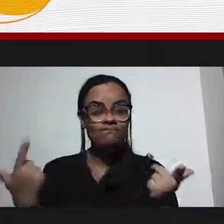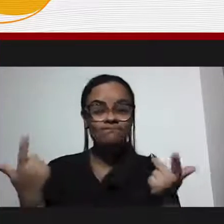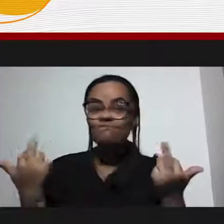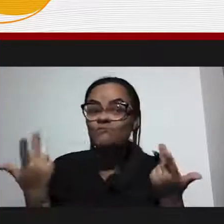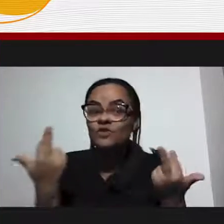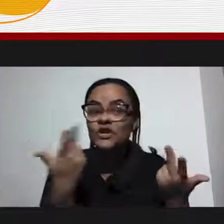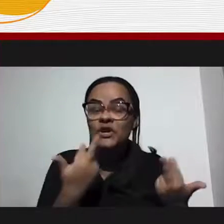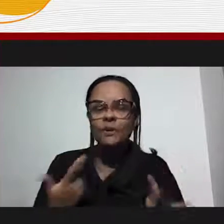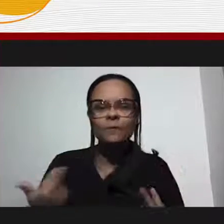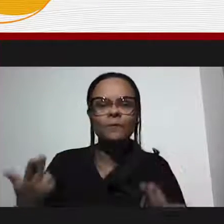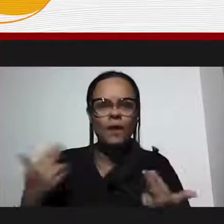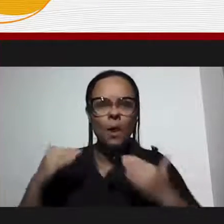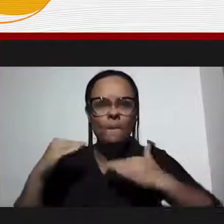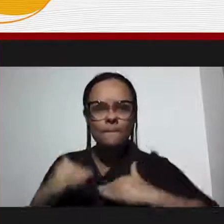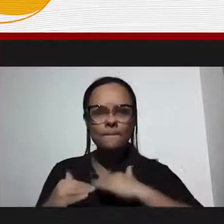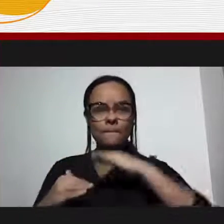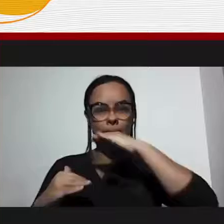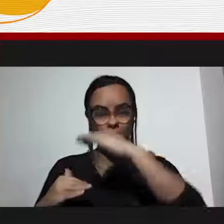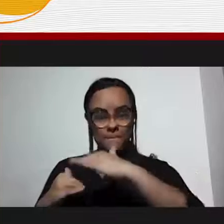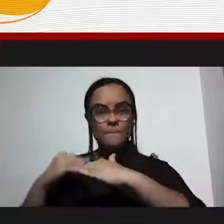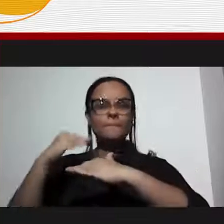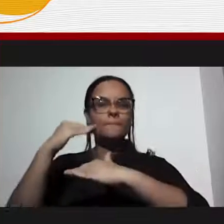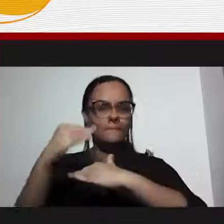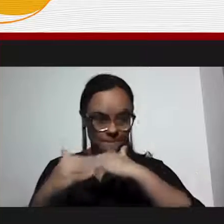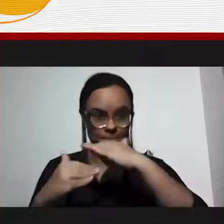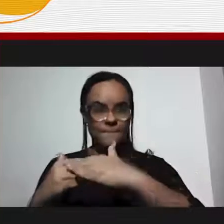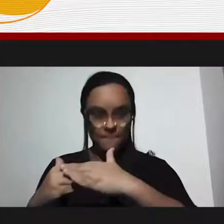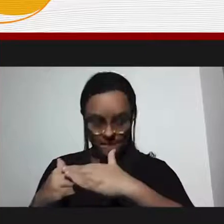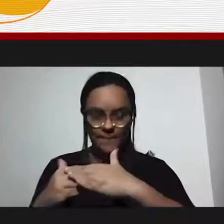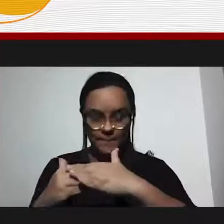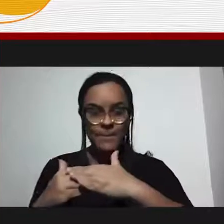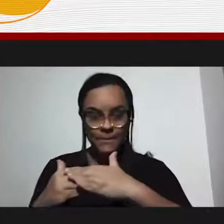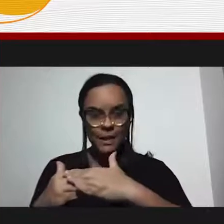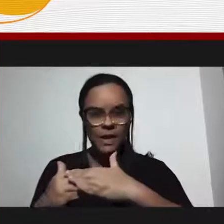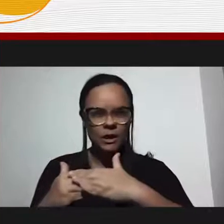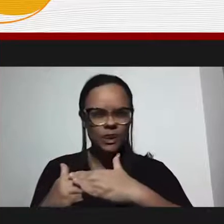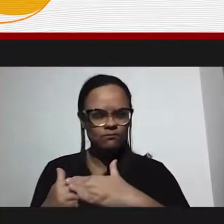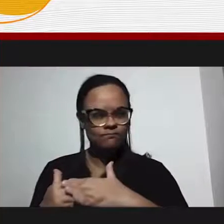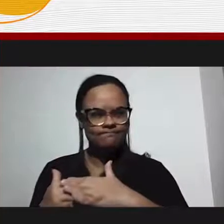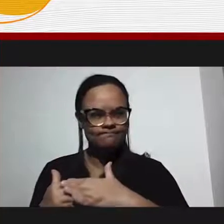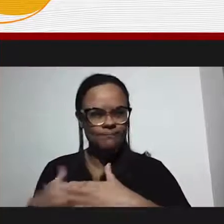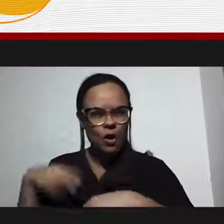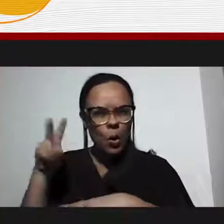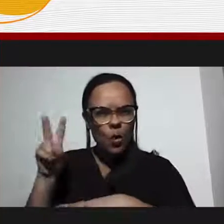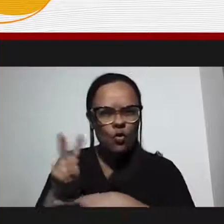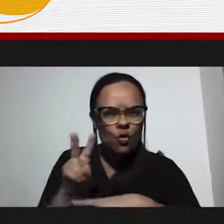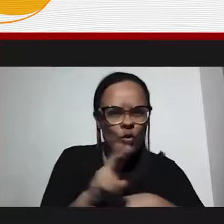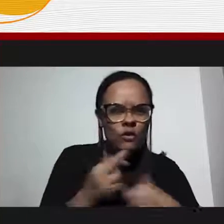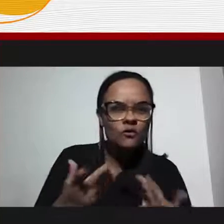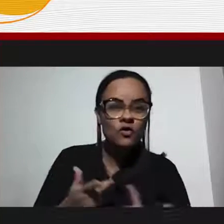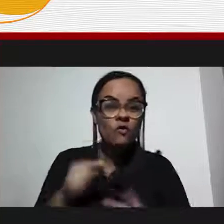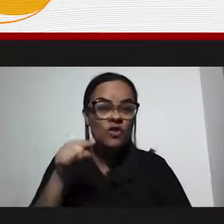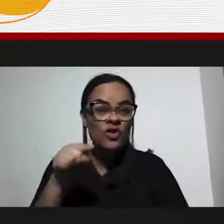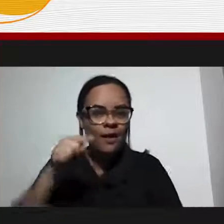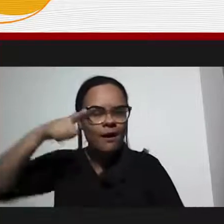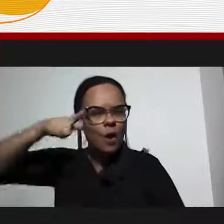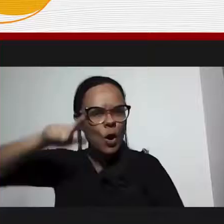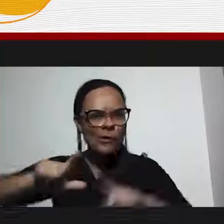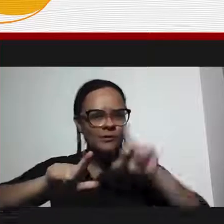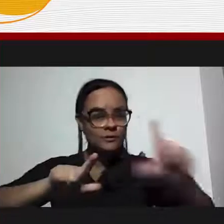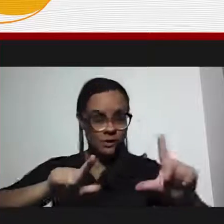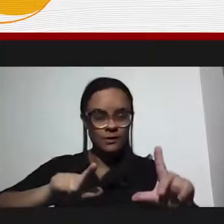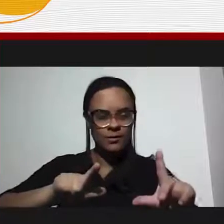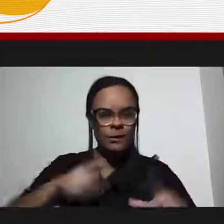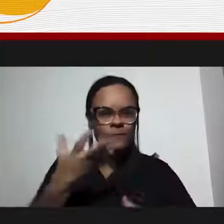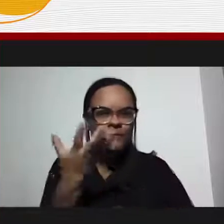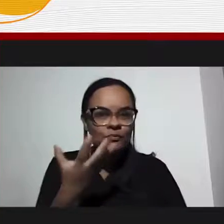cresci. E a grande lição que a minha mãe passou foi que você tem que conseguir o que você